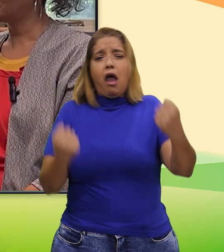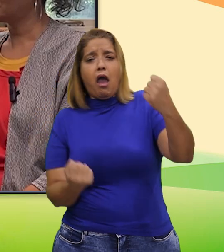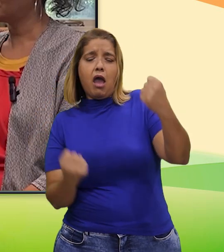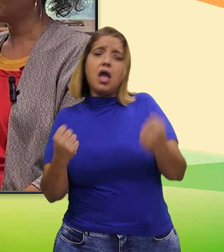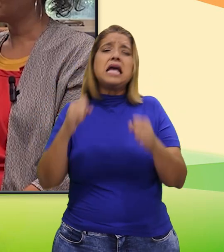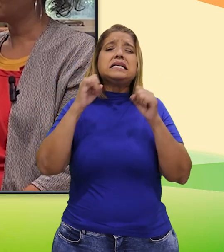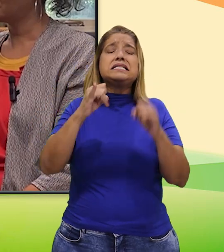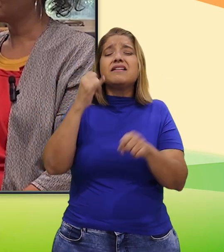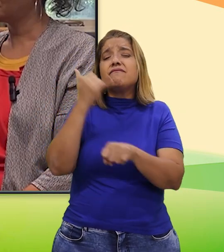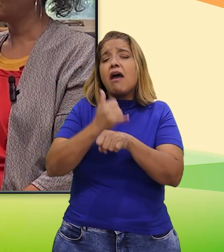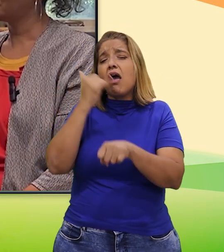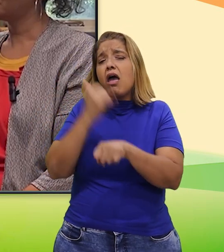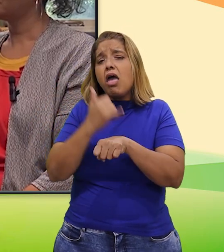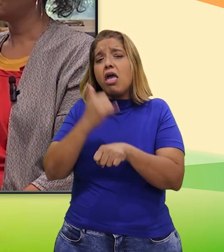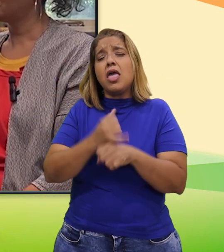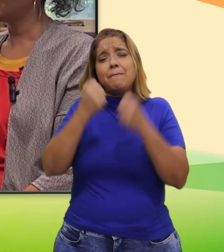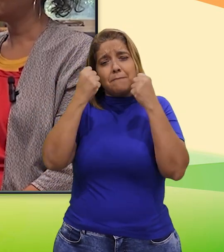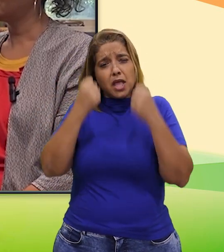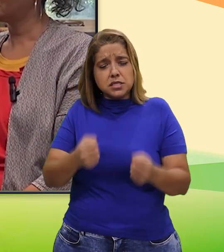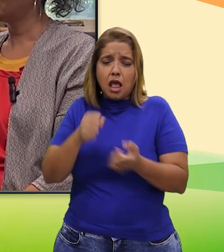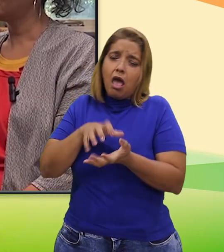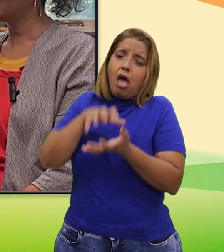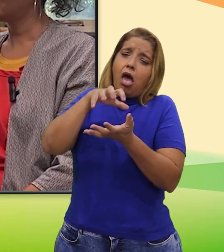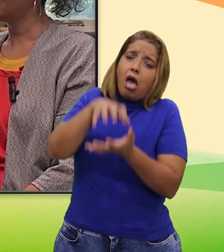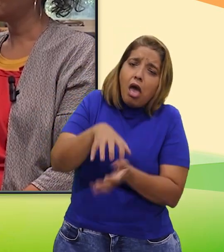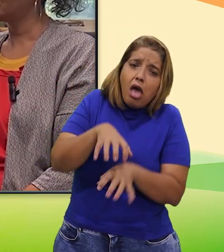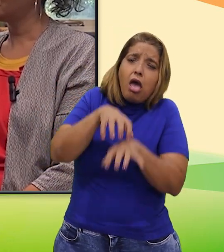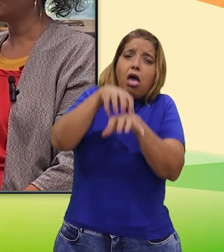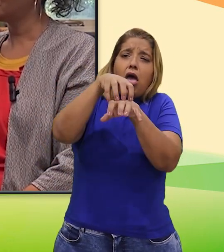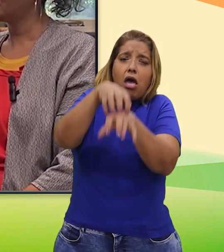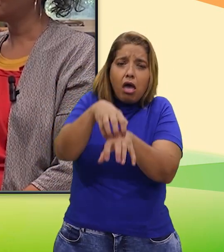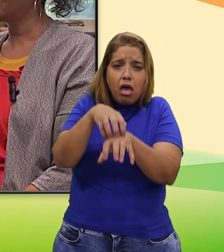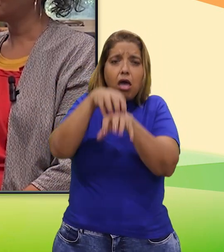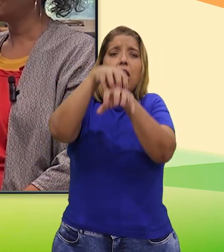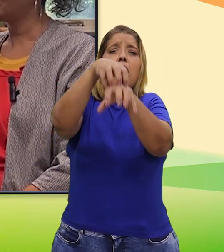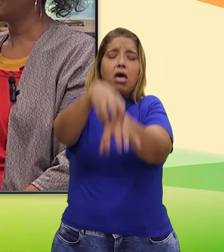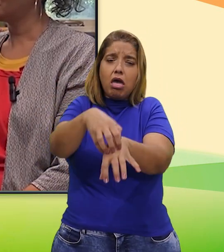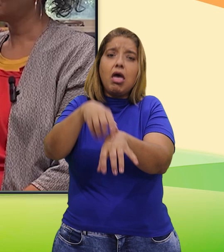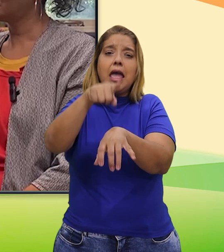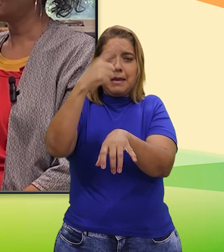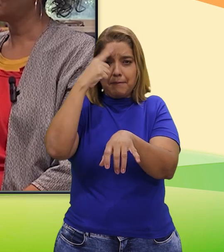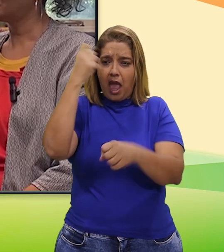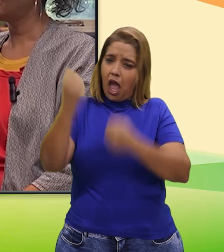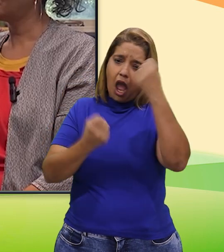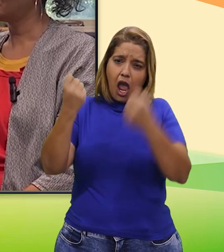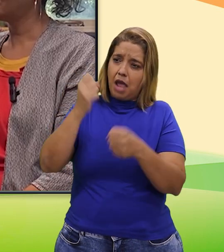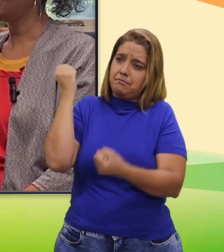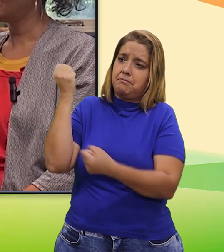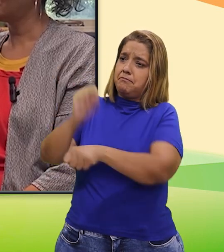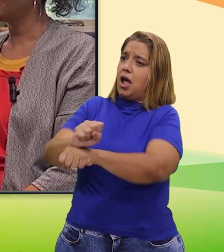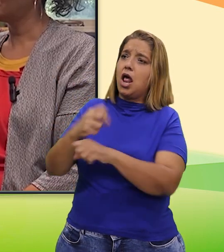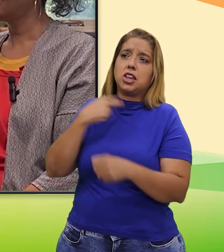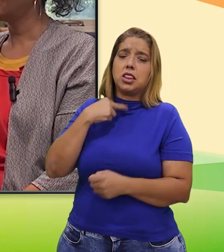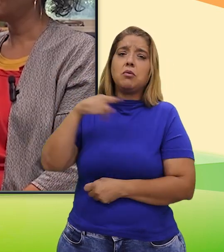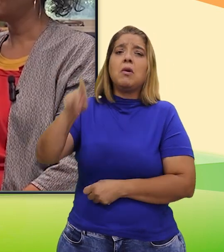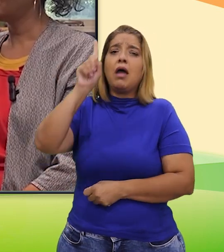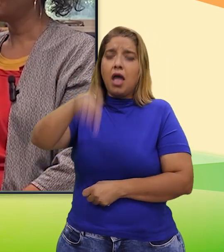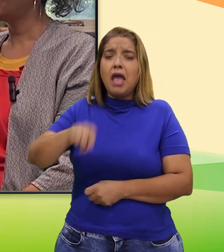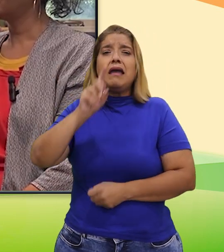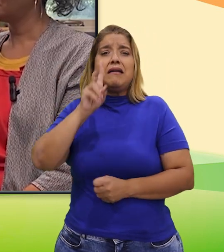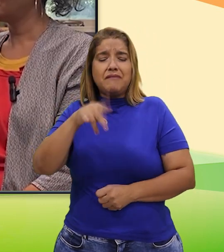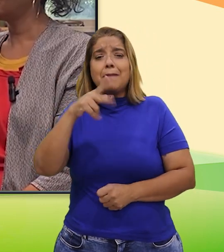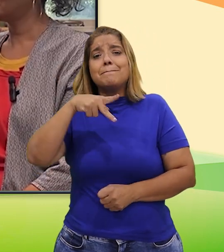o peso, se ele fosse todo feito de metal, você ia falar assim, então nós vamos ter que banir os carros também,